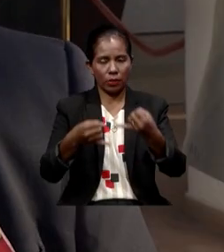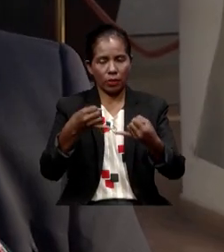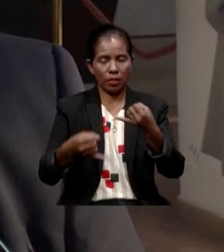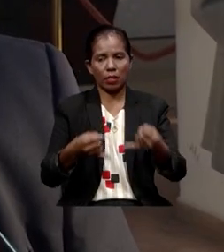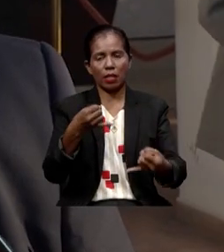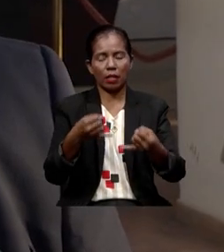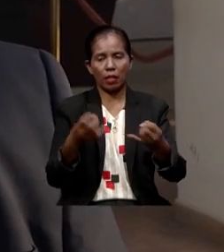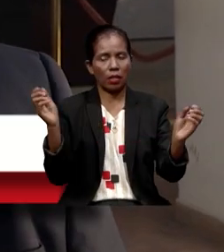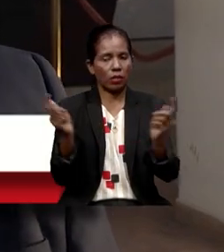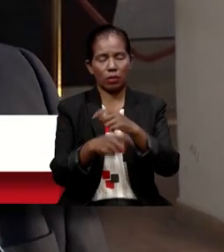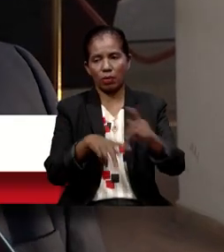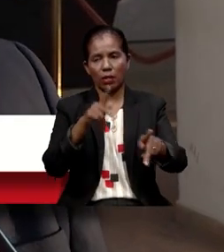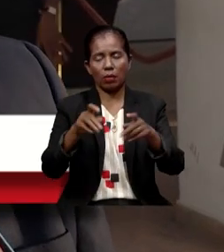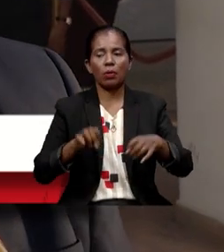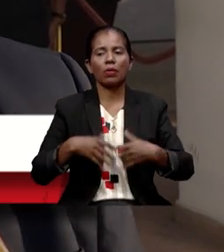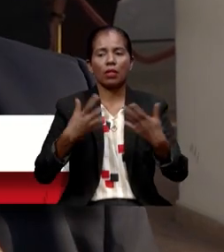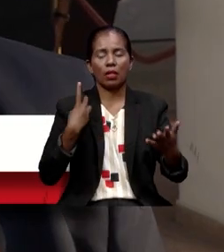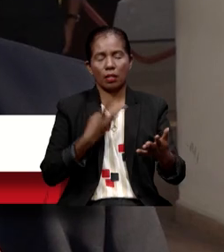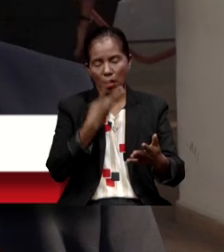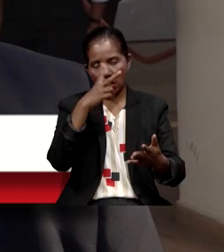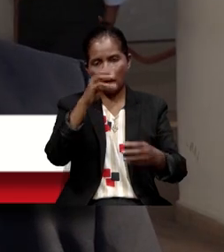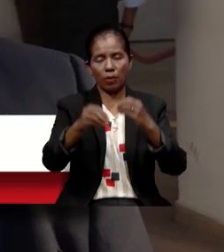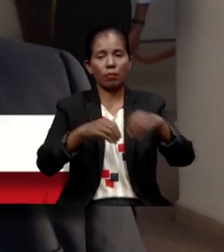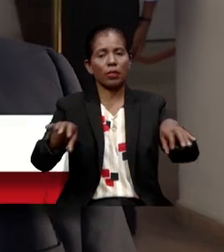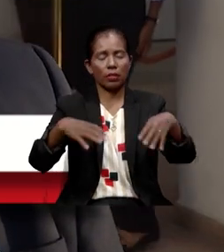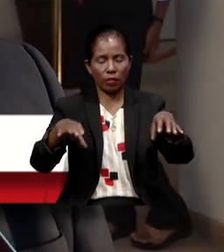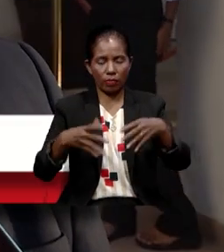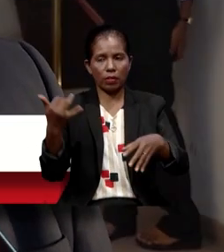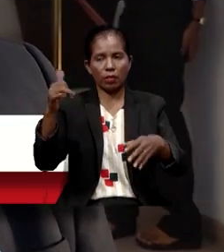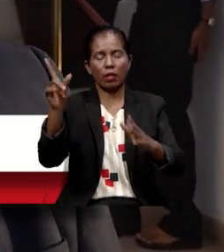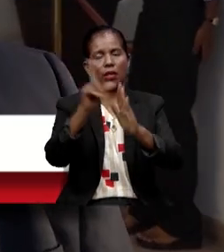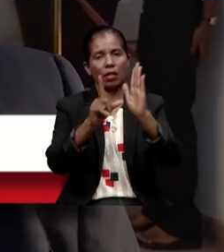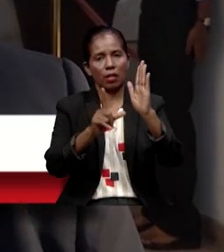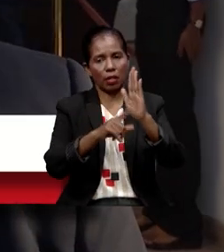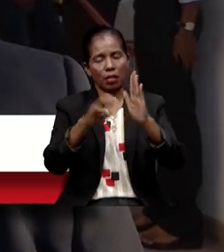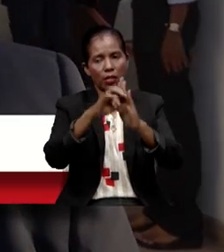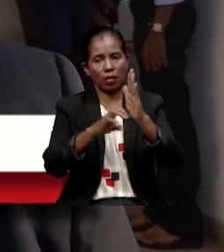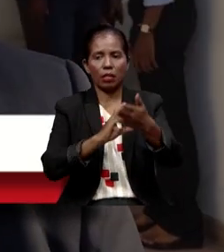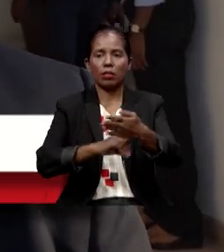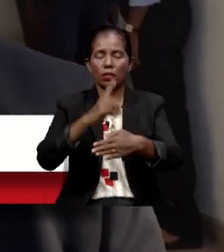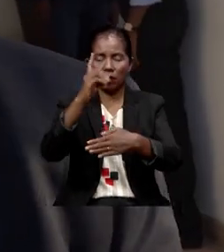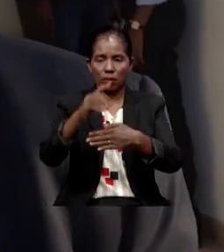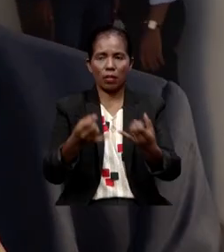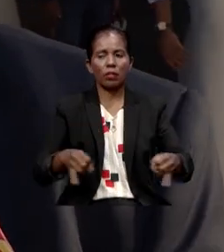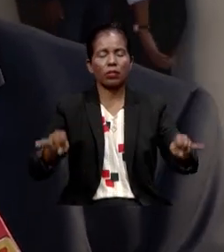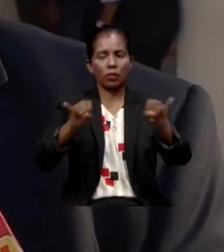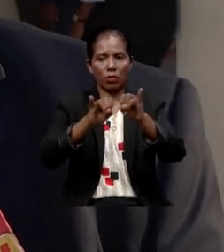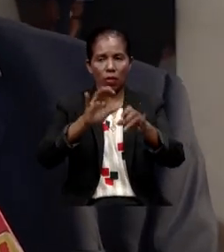la osa do troca ema, mas o insama que dará com o novo sistema. Lei estruturante será desenvolvimento institucional